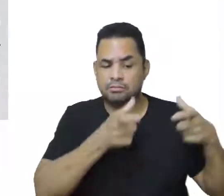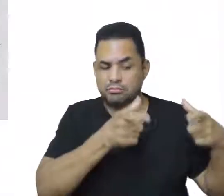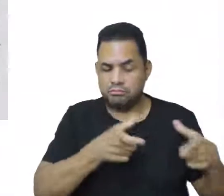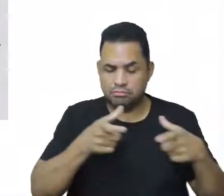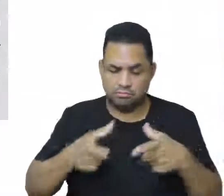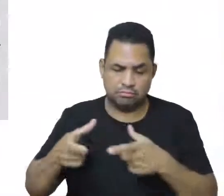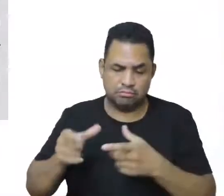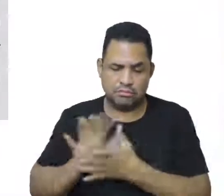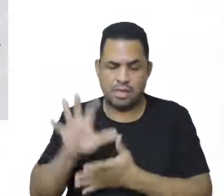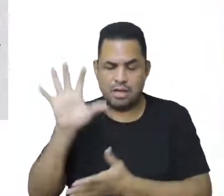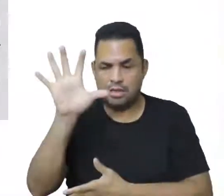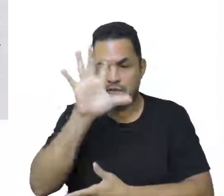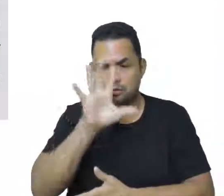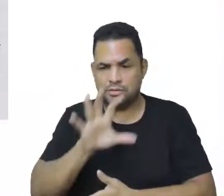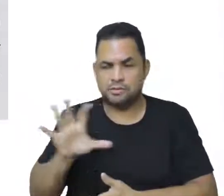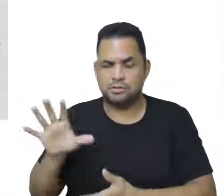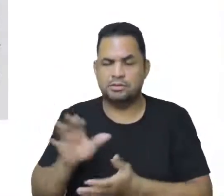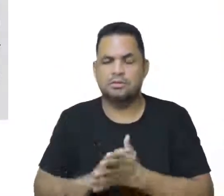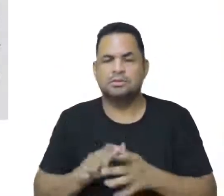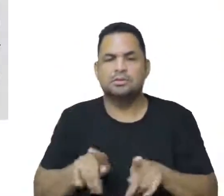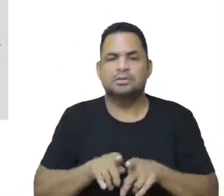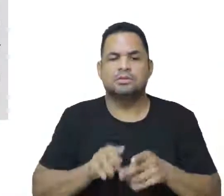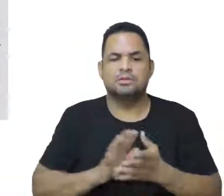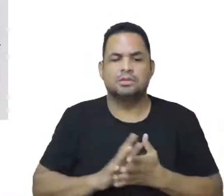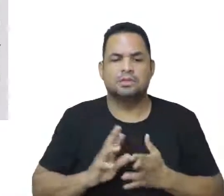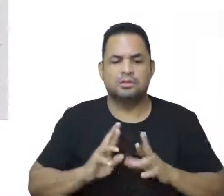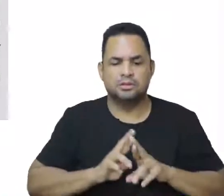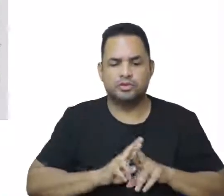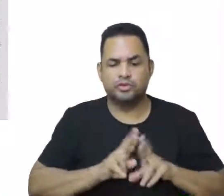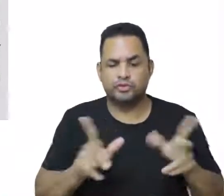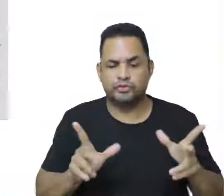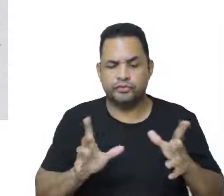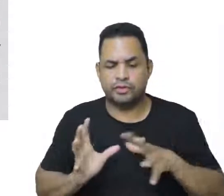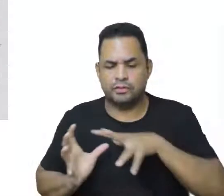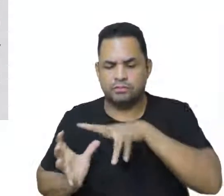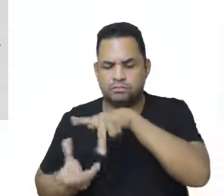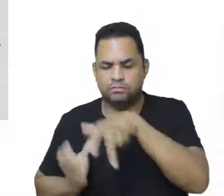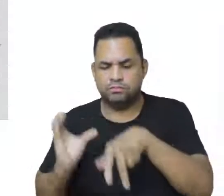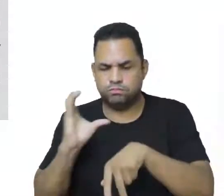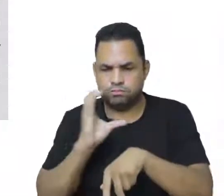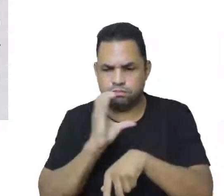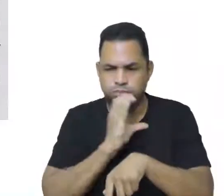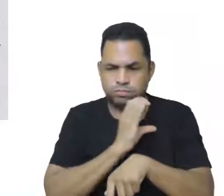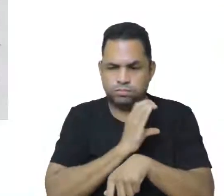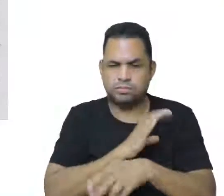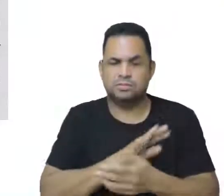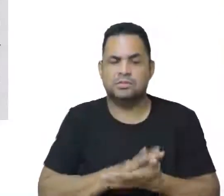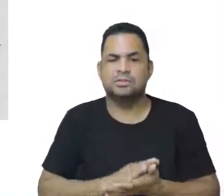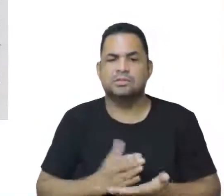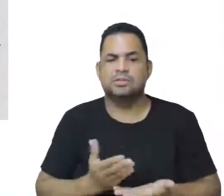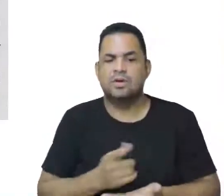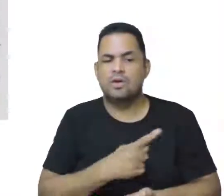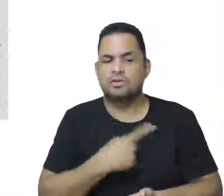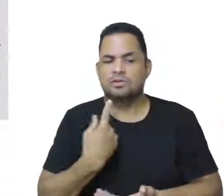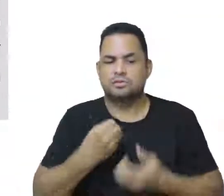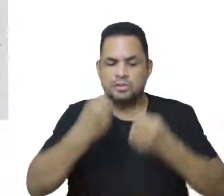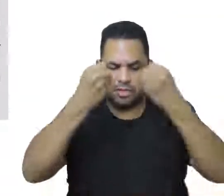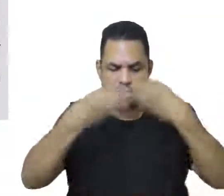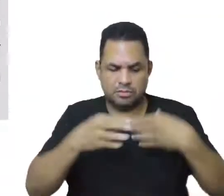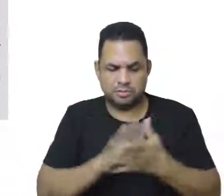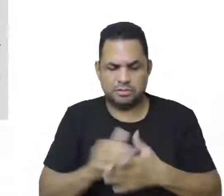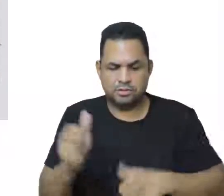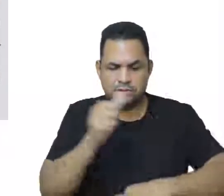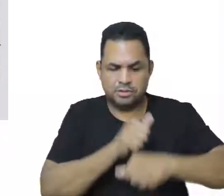região. É diferente do aquecimento global. Olha que nós falamos de inversão térmica,